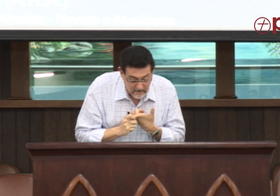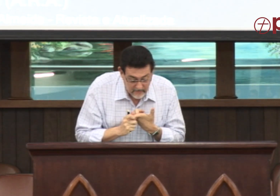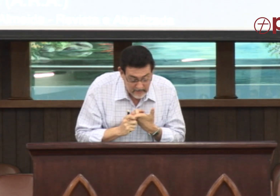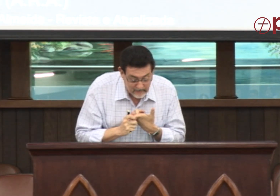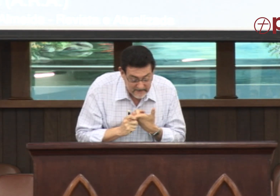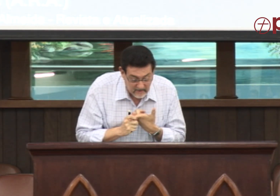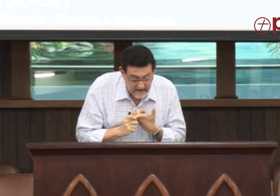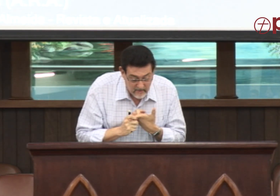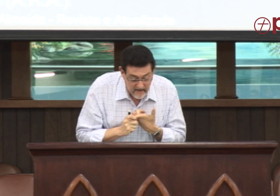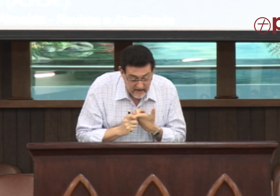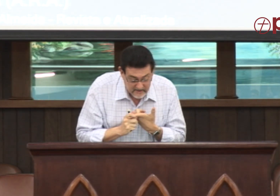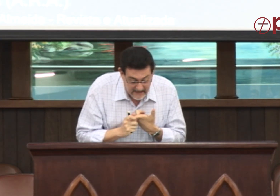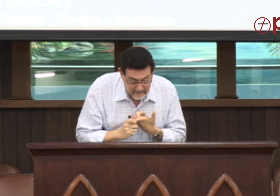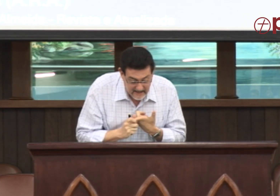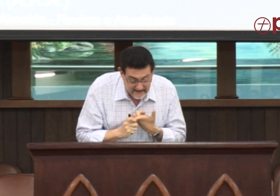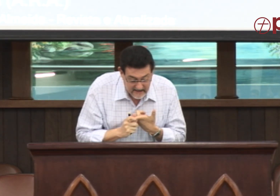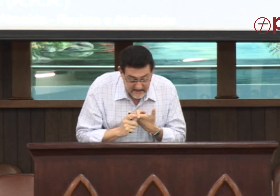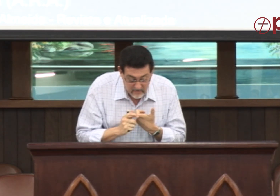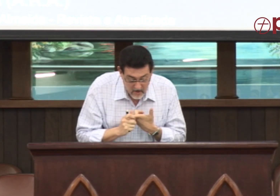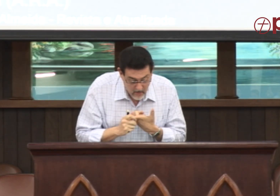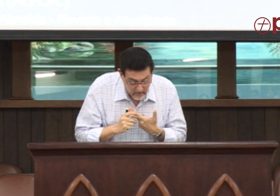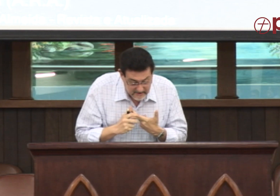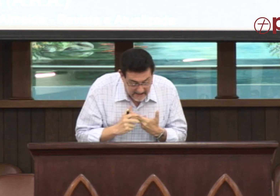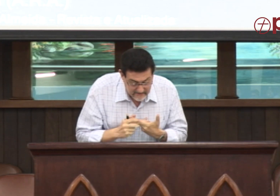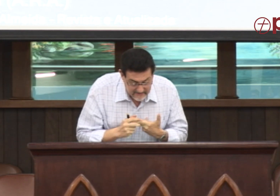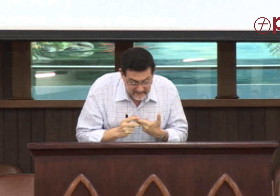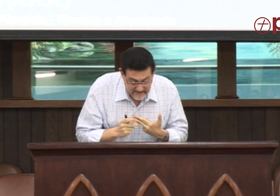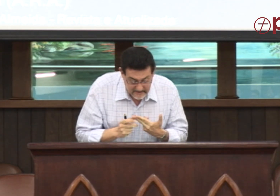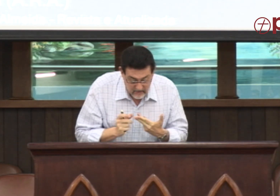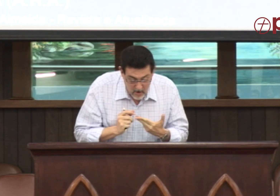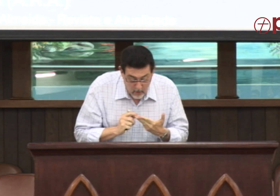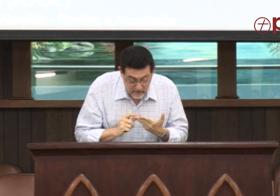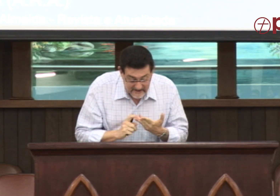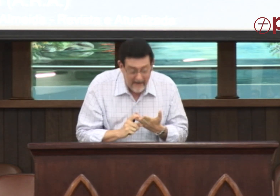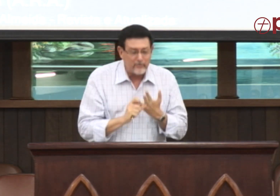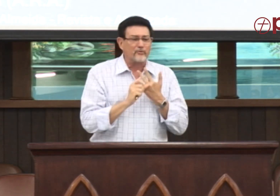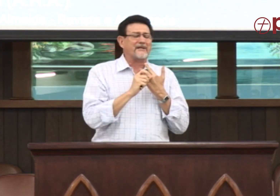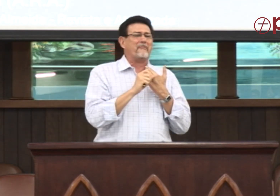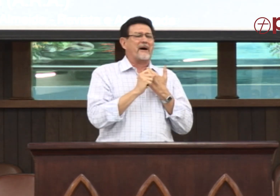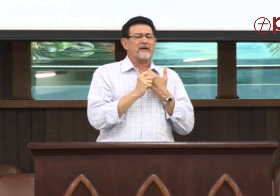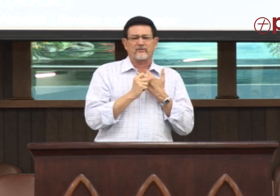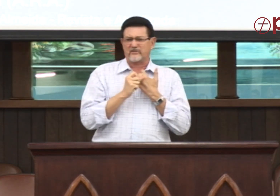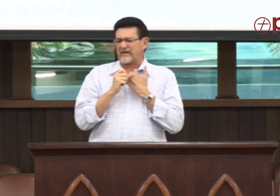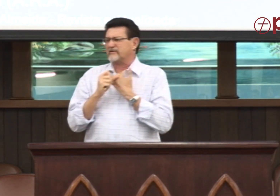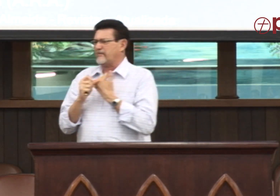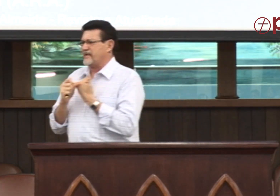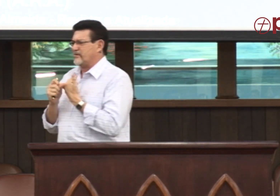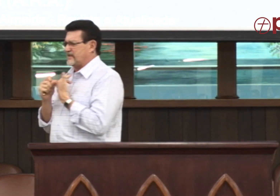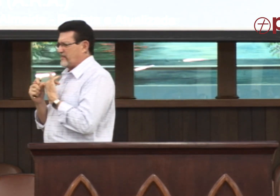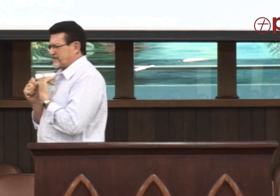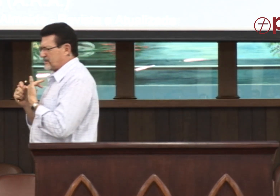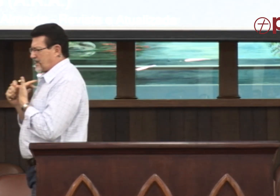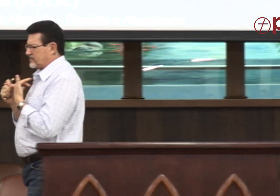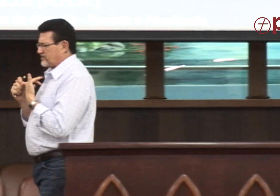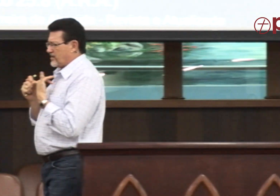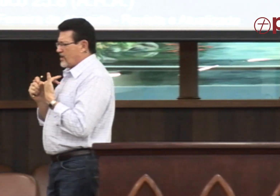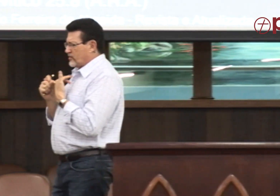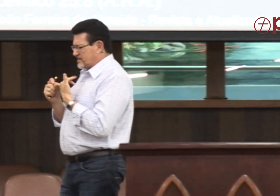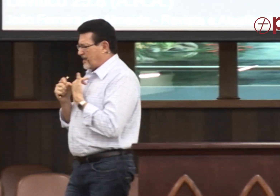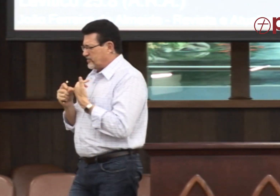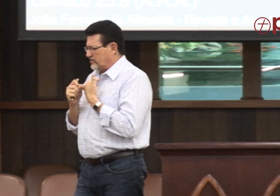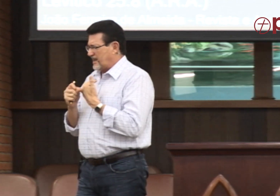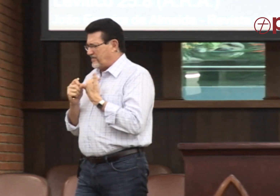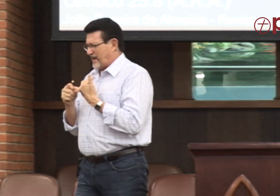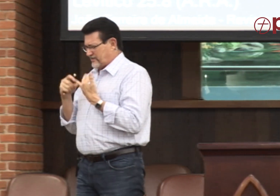eu faltei uma aqui o sábado da criação o saldo da solicitação o sábado do trabalho eu sabia que tinha faltado